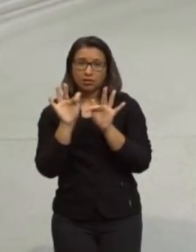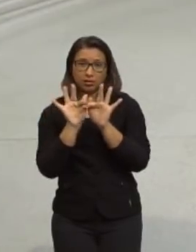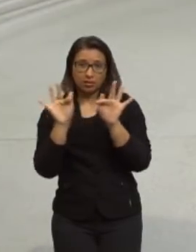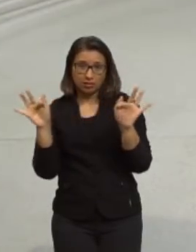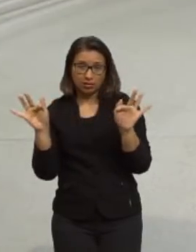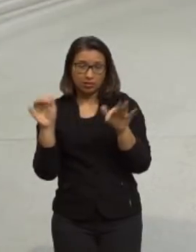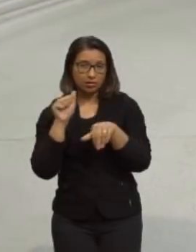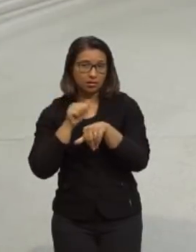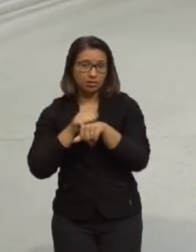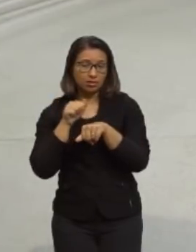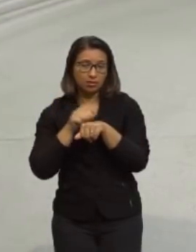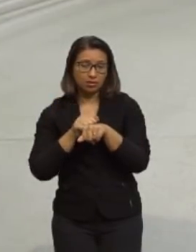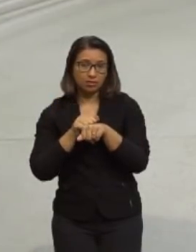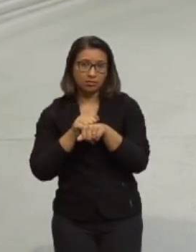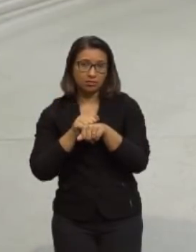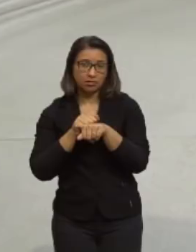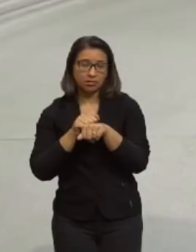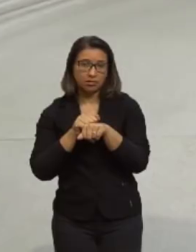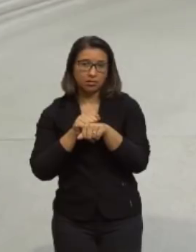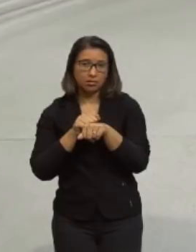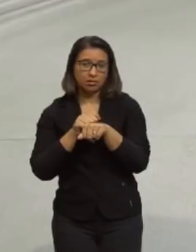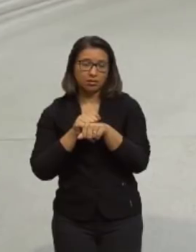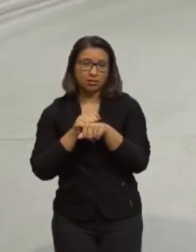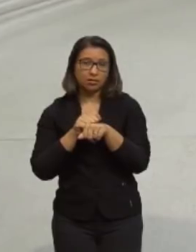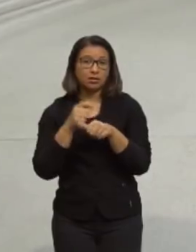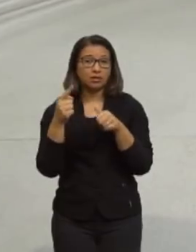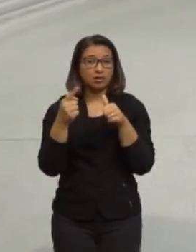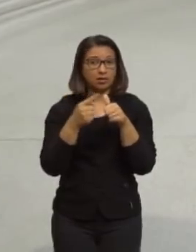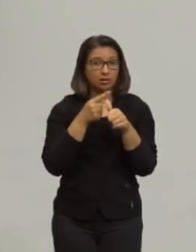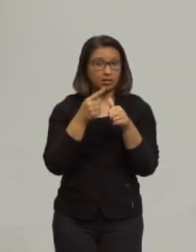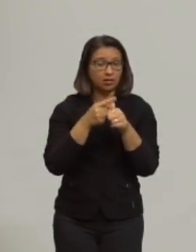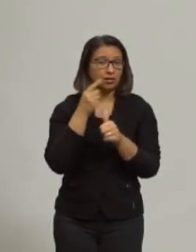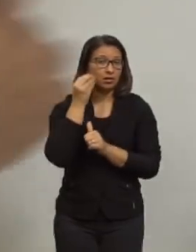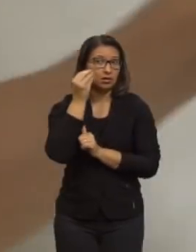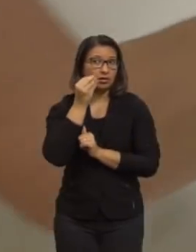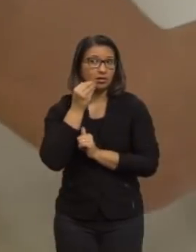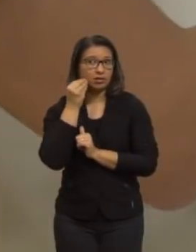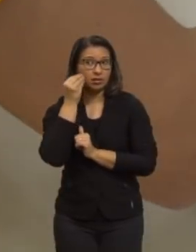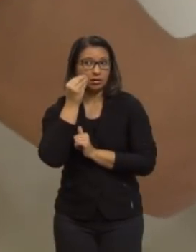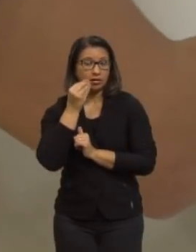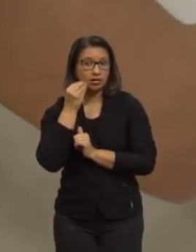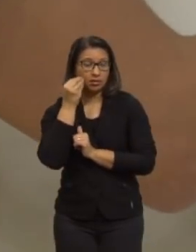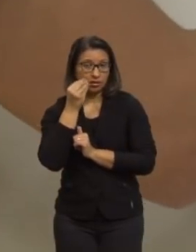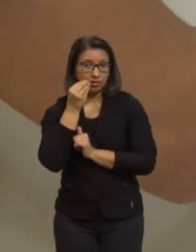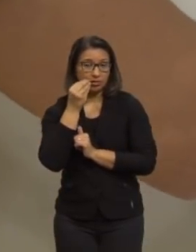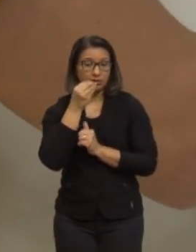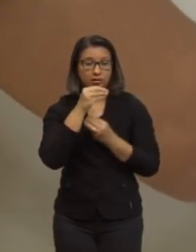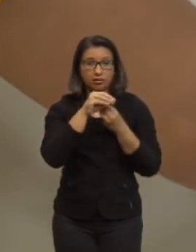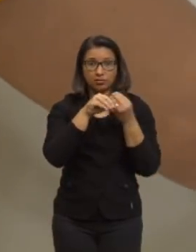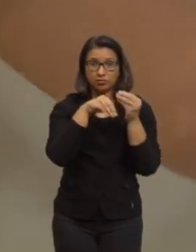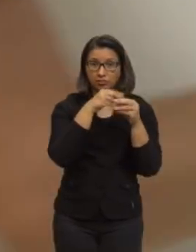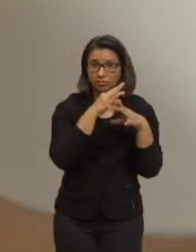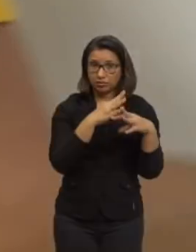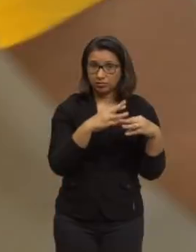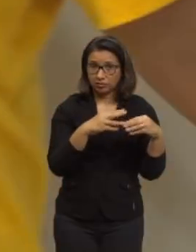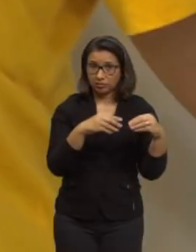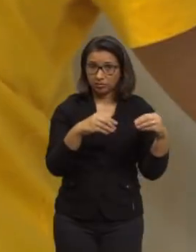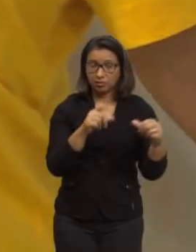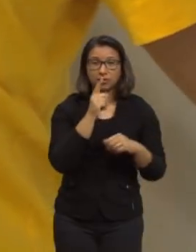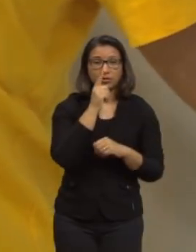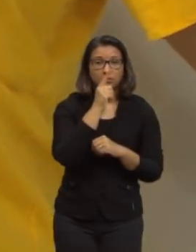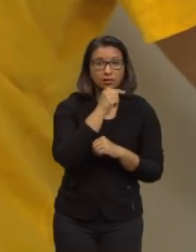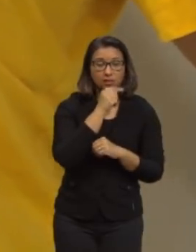sólida e que foi o primeiro experimento eu diz ouvi ele em água